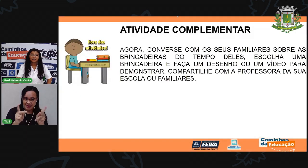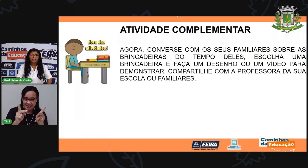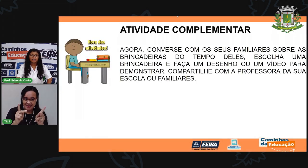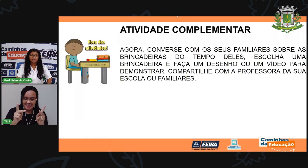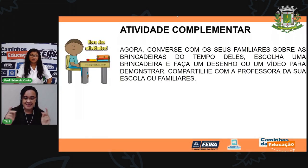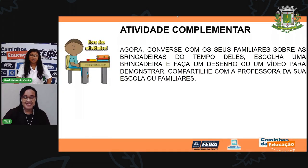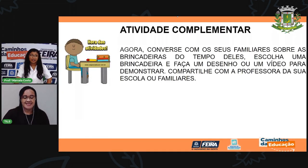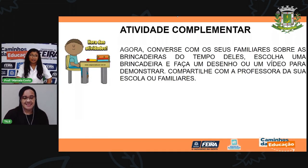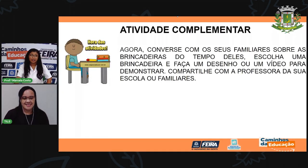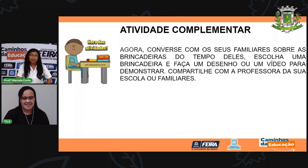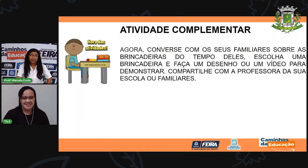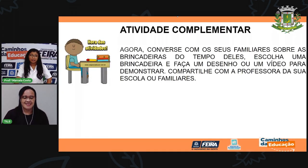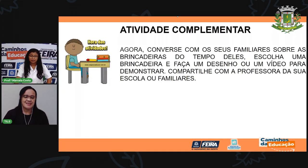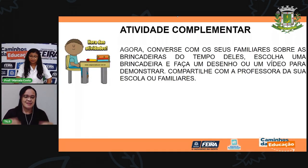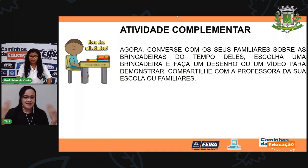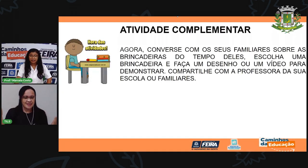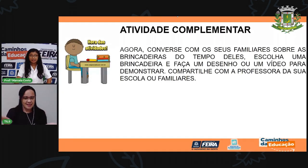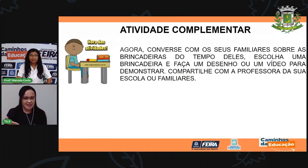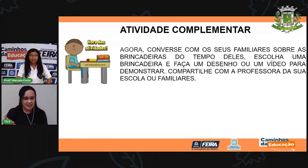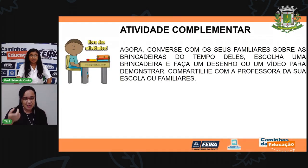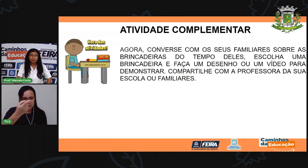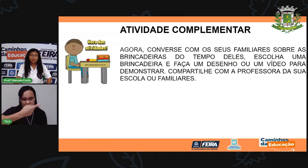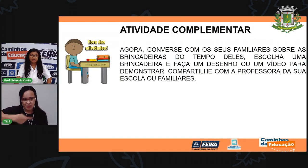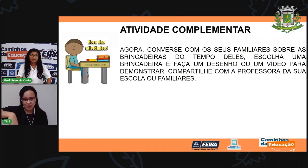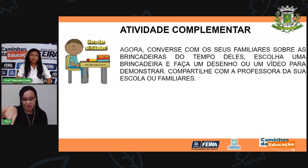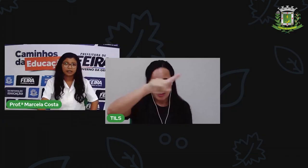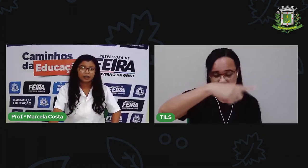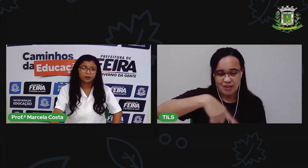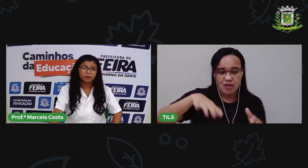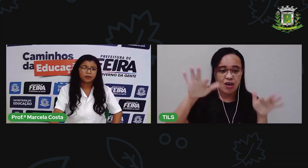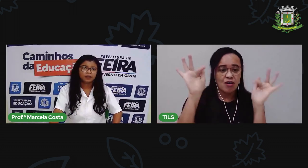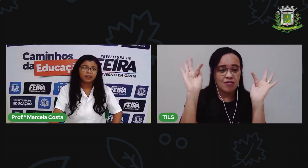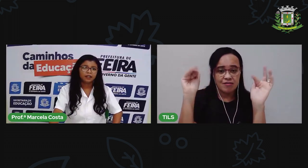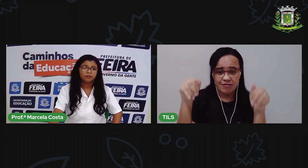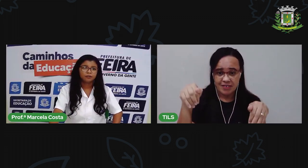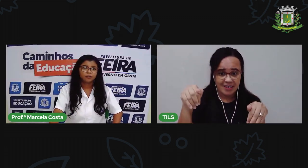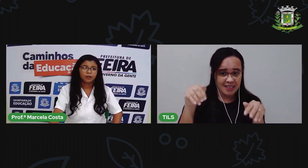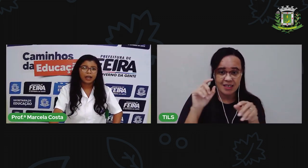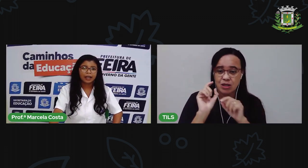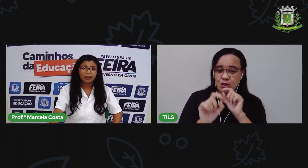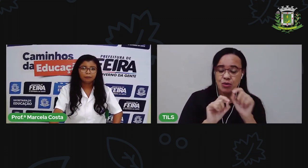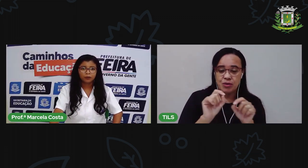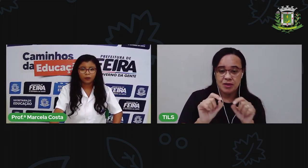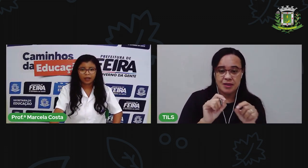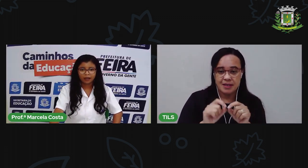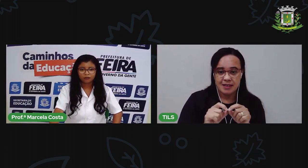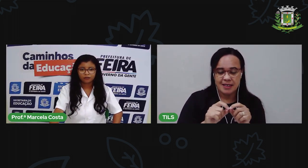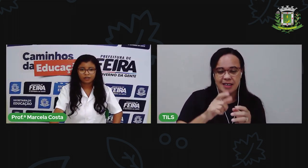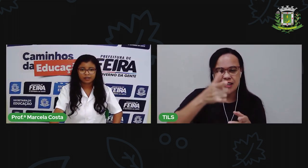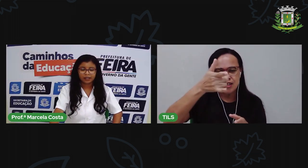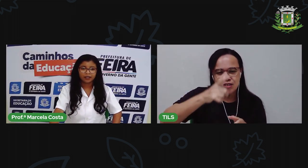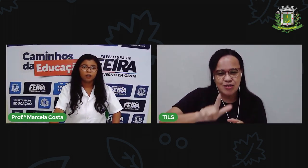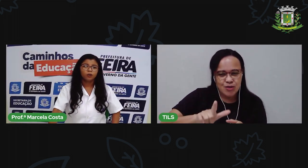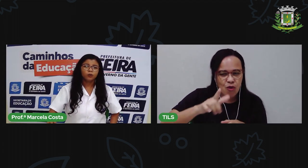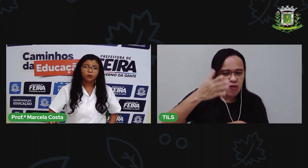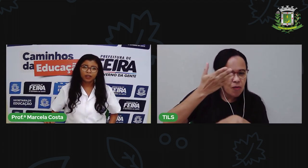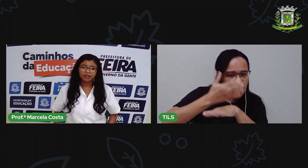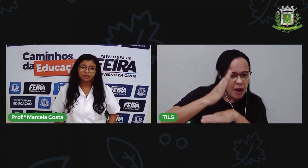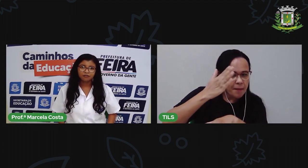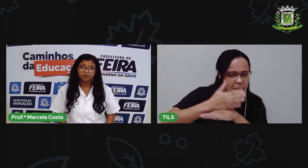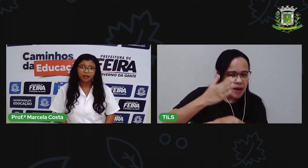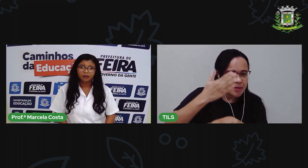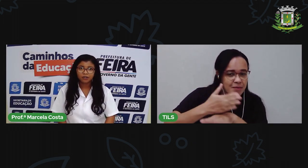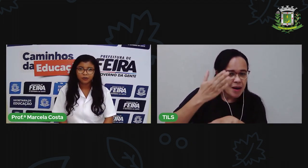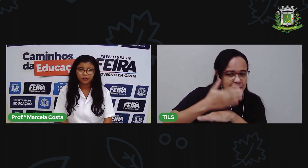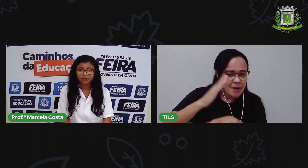Agora a gente vai finalizar aqui a apresentação e eu vou recapitular com você tudo